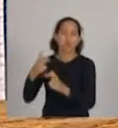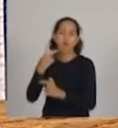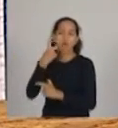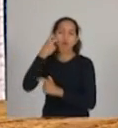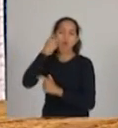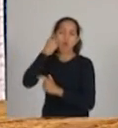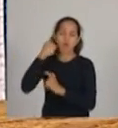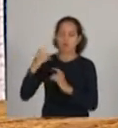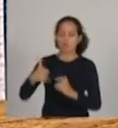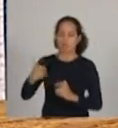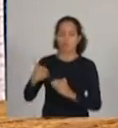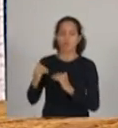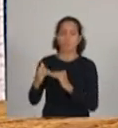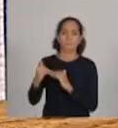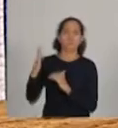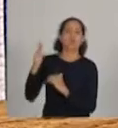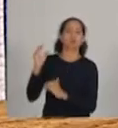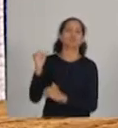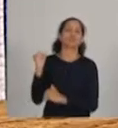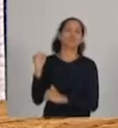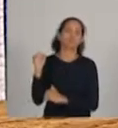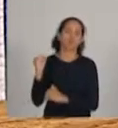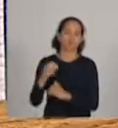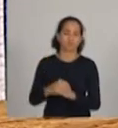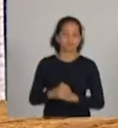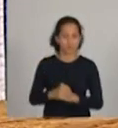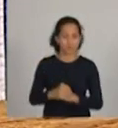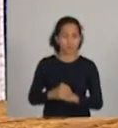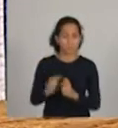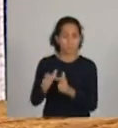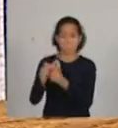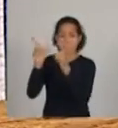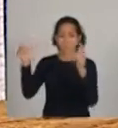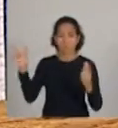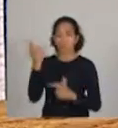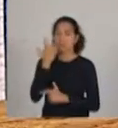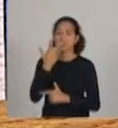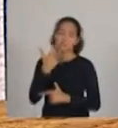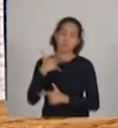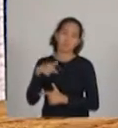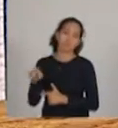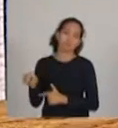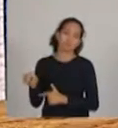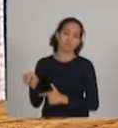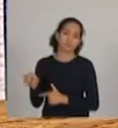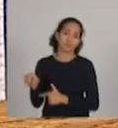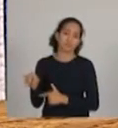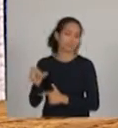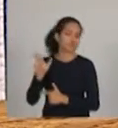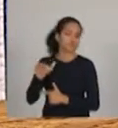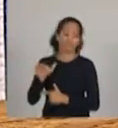8 anos de idade. Ou seja, boa parte dessas crianças provavelmente